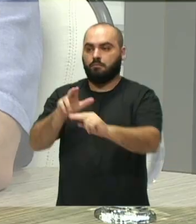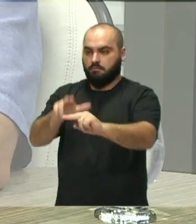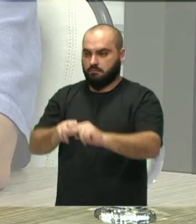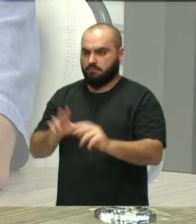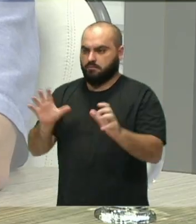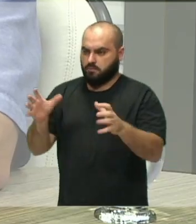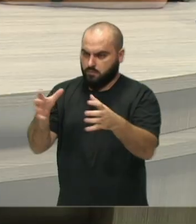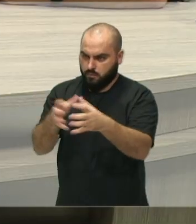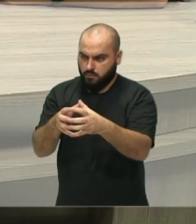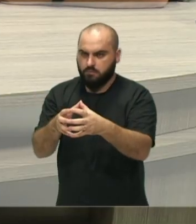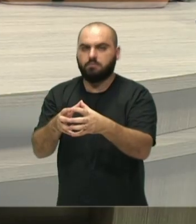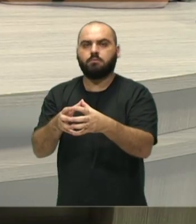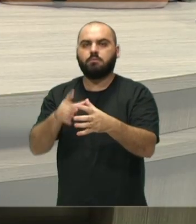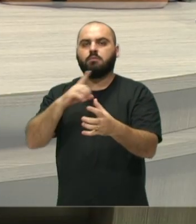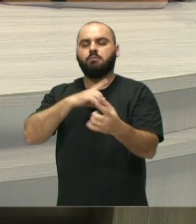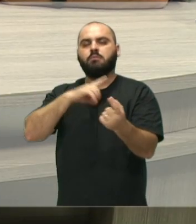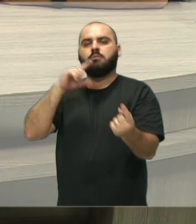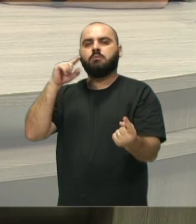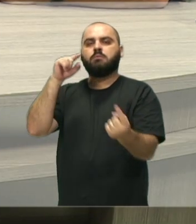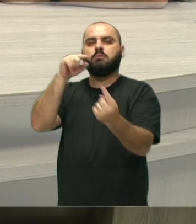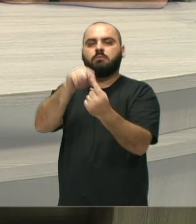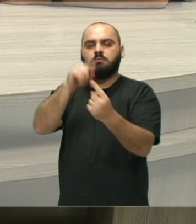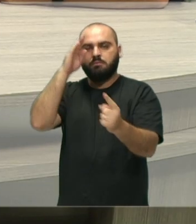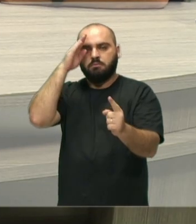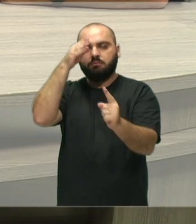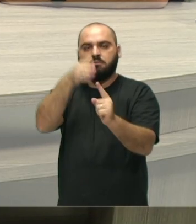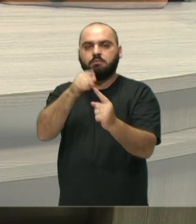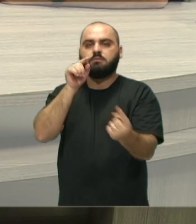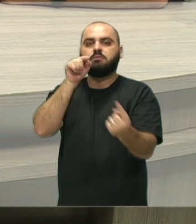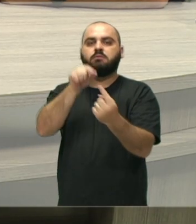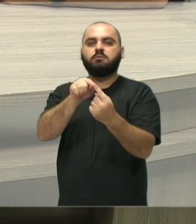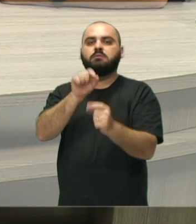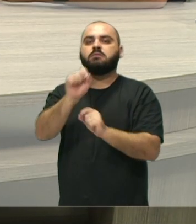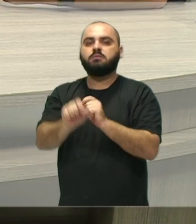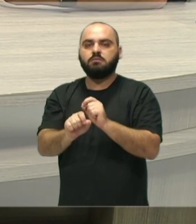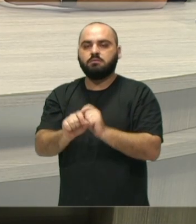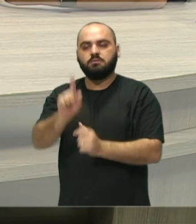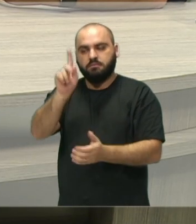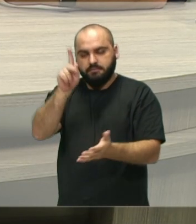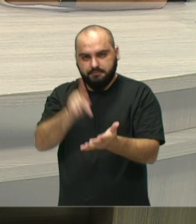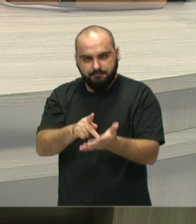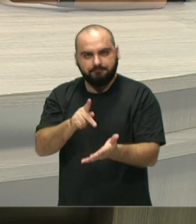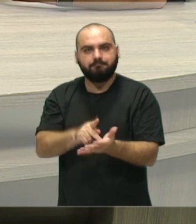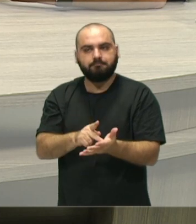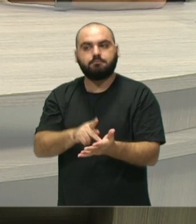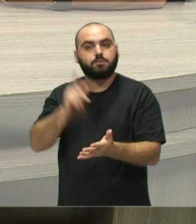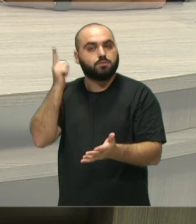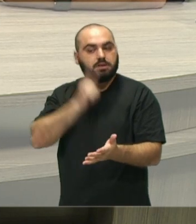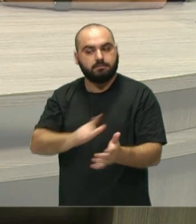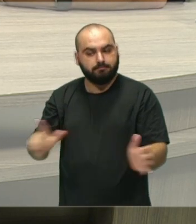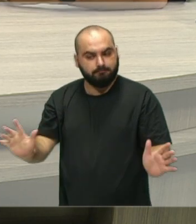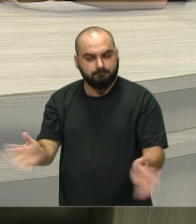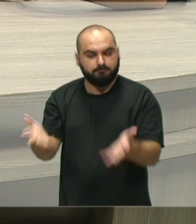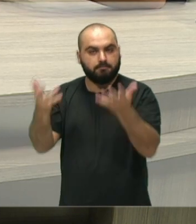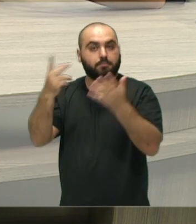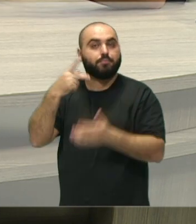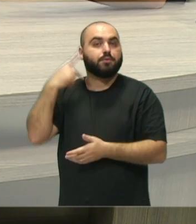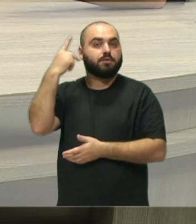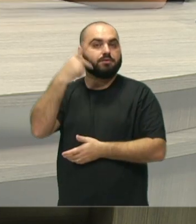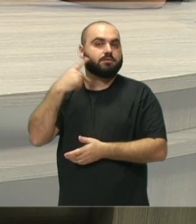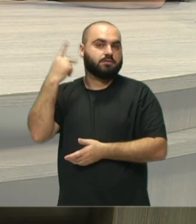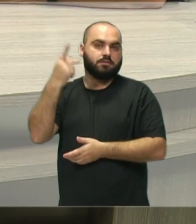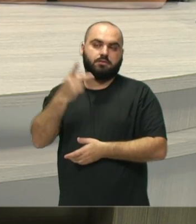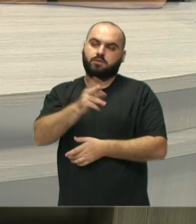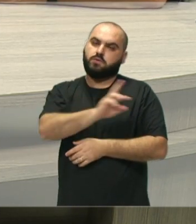cujo principal objetivo é justamente o de promover as políticas públicas nos